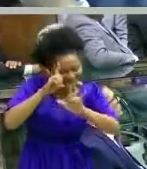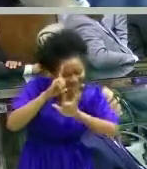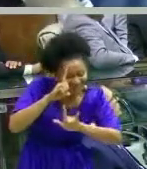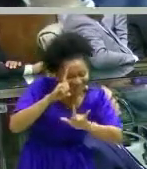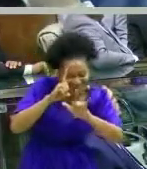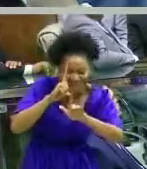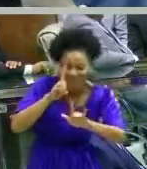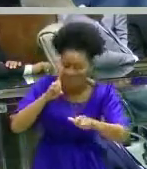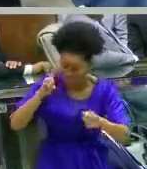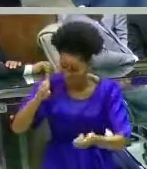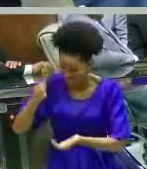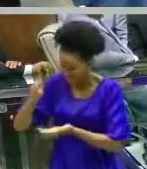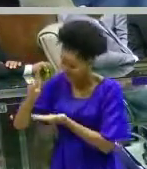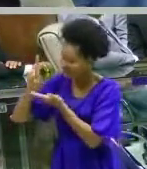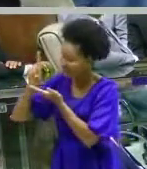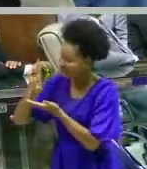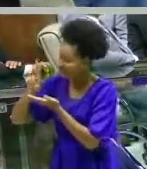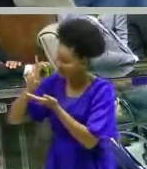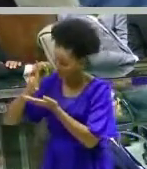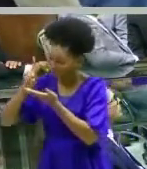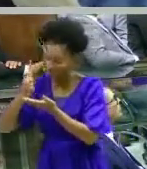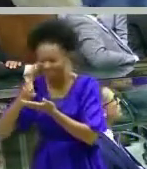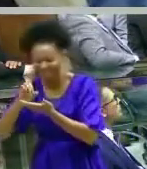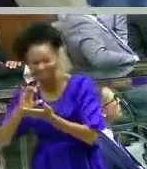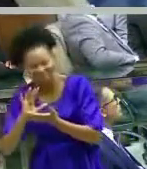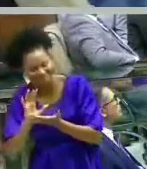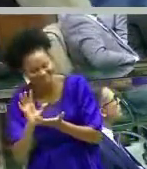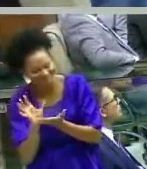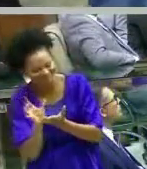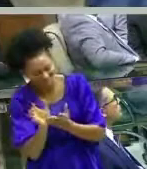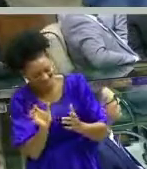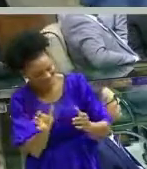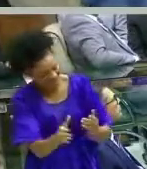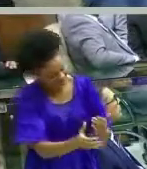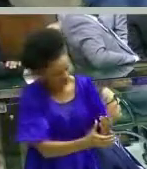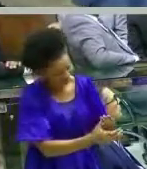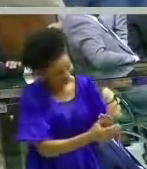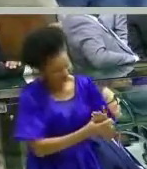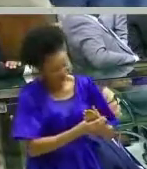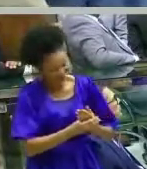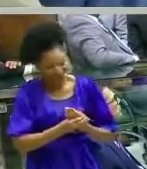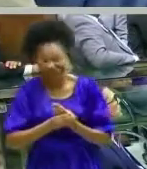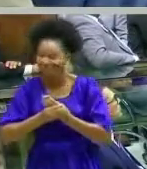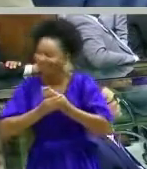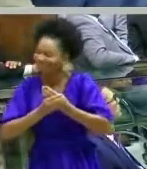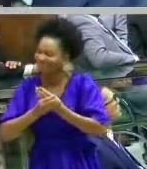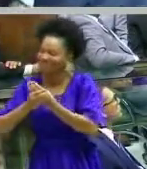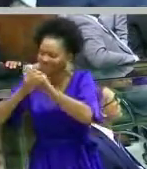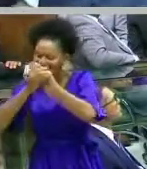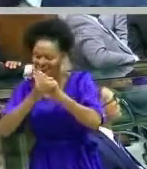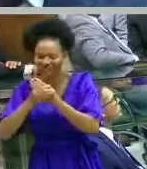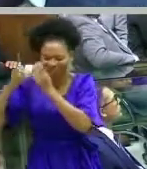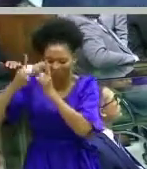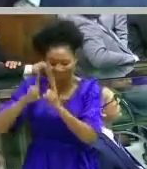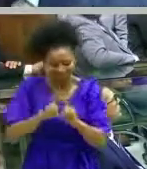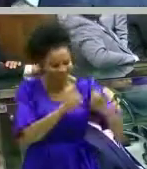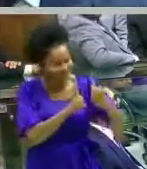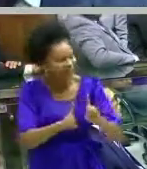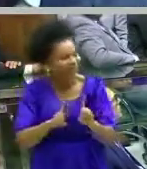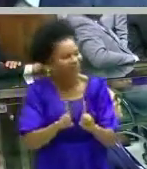eu quem te tomo pela tua